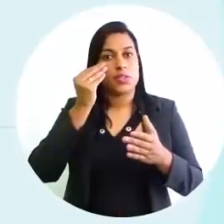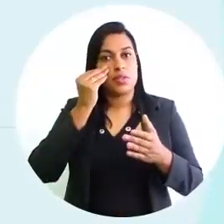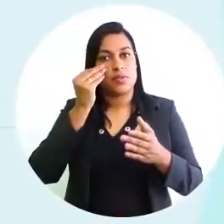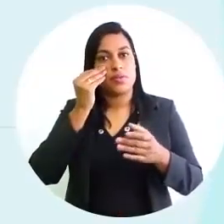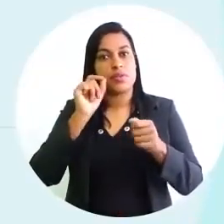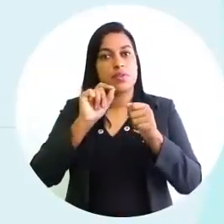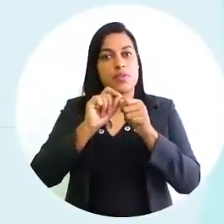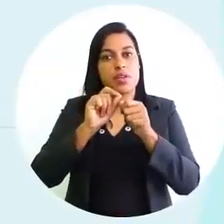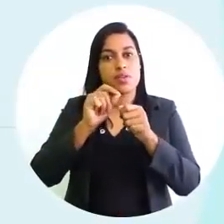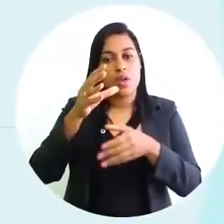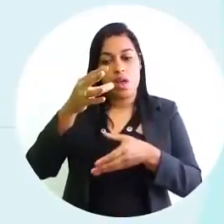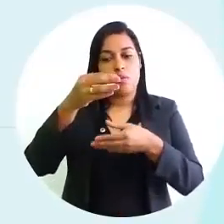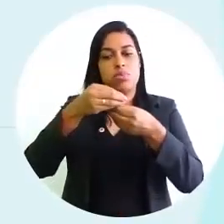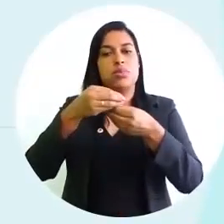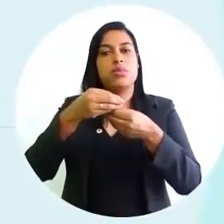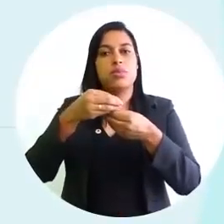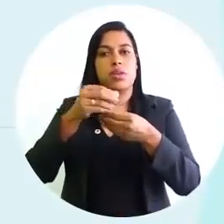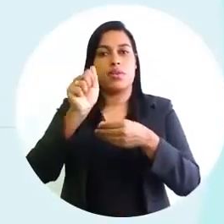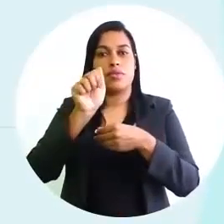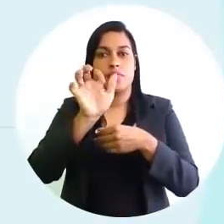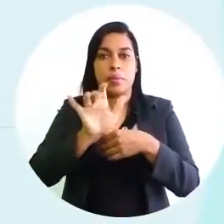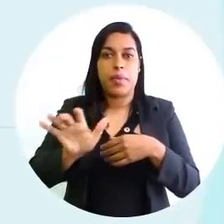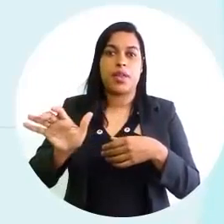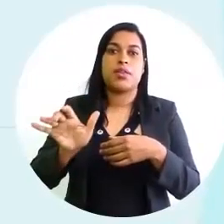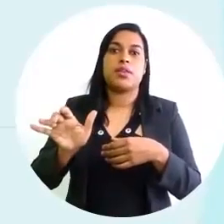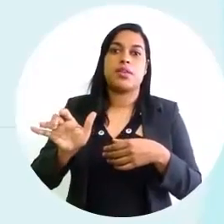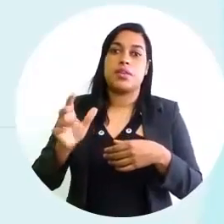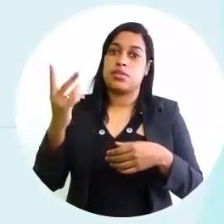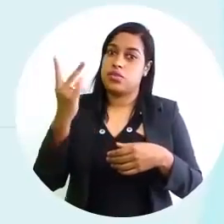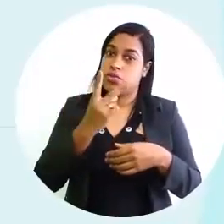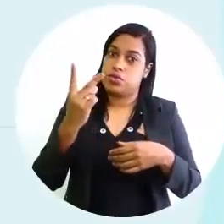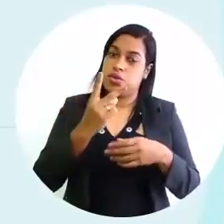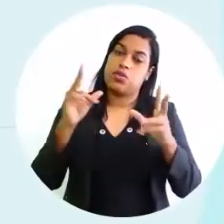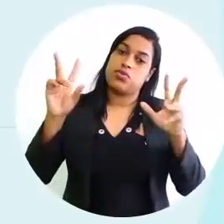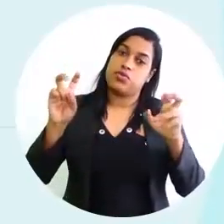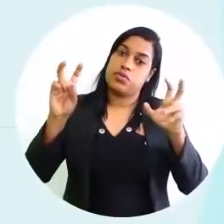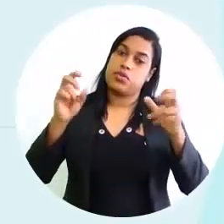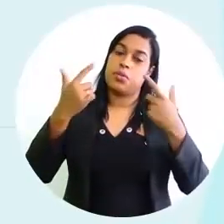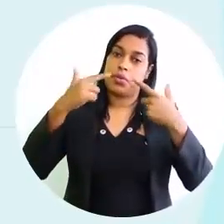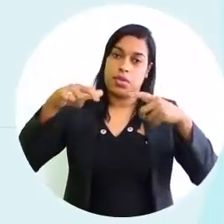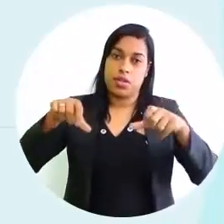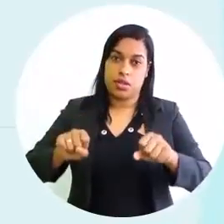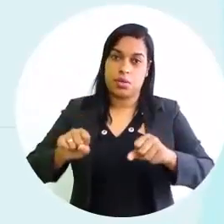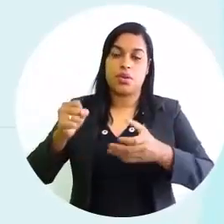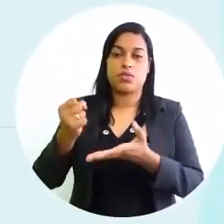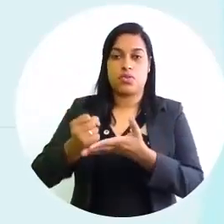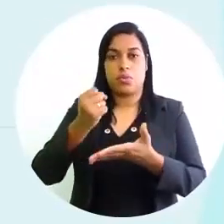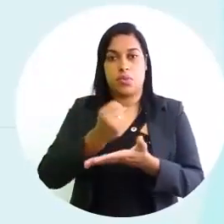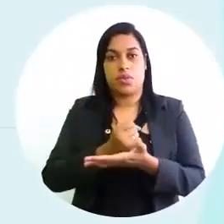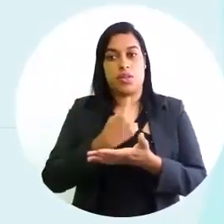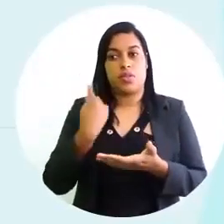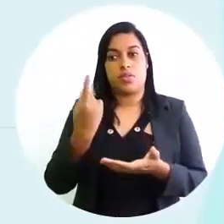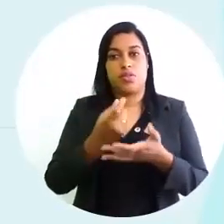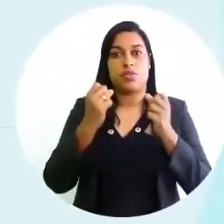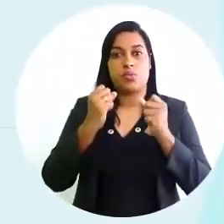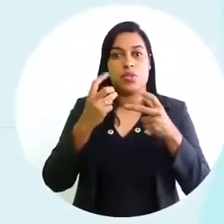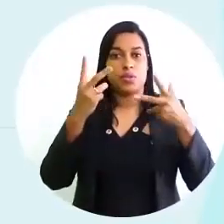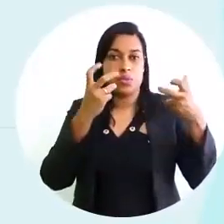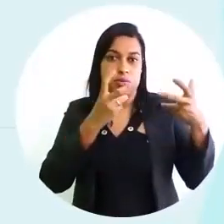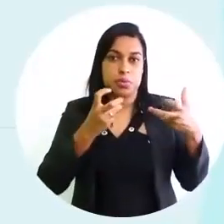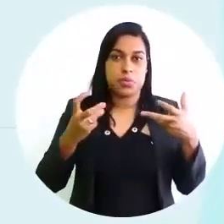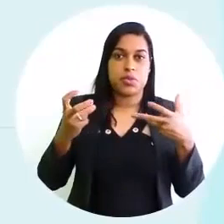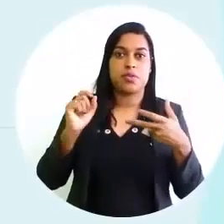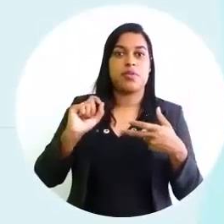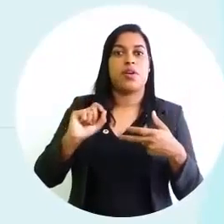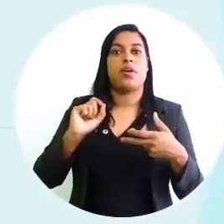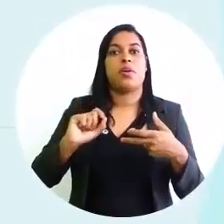uma compilação alfabética. E aí vão entrar dois tipos de linguagem documentária que nós podemos observar, que